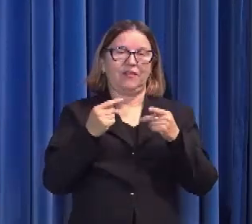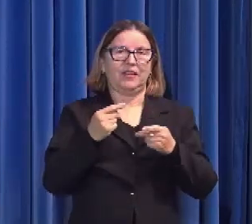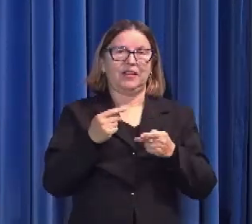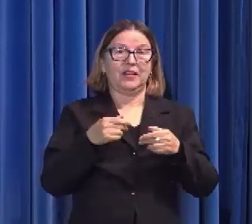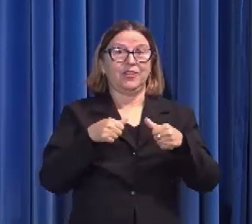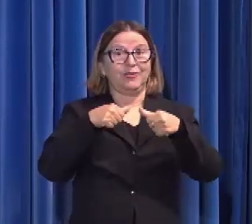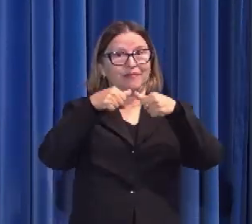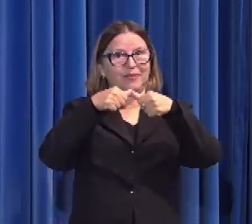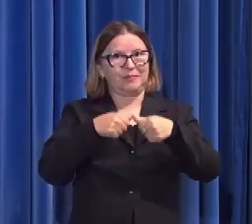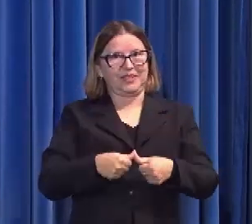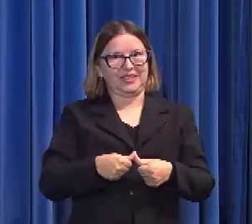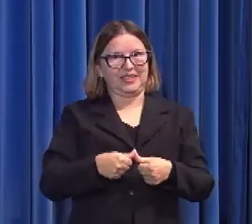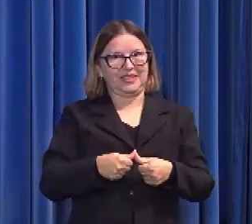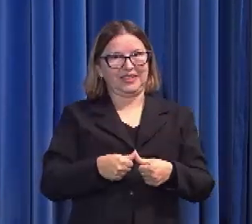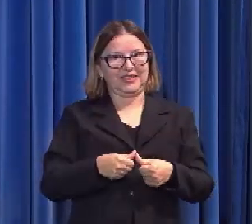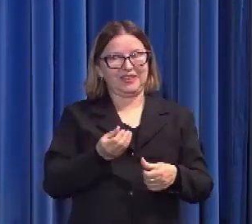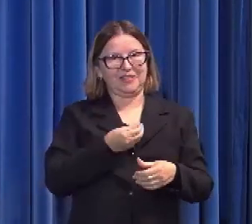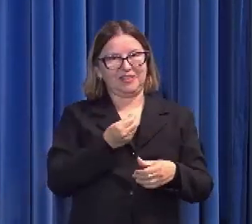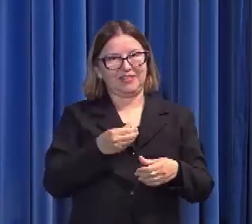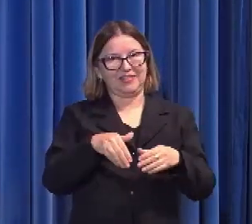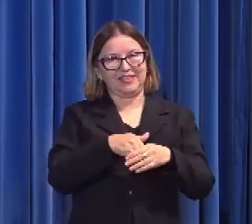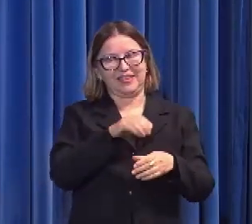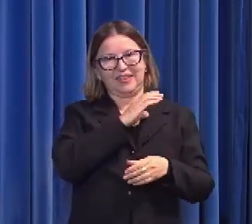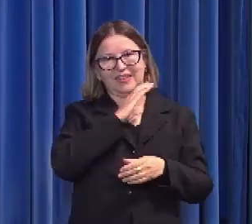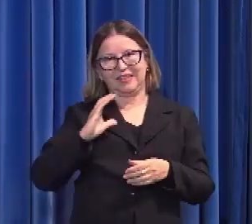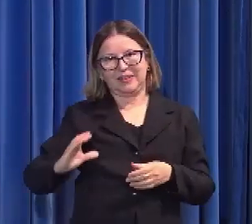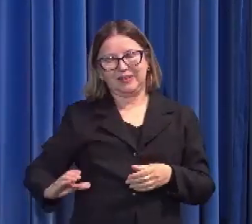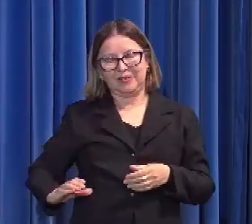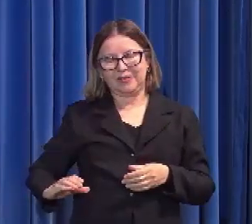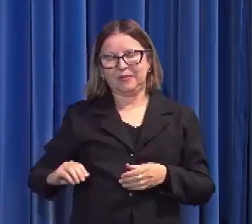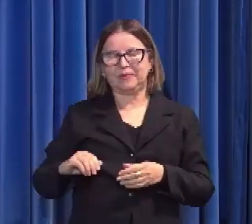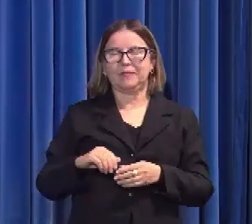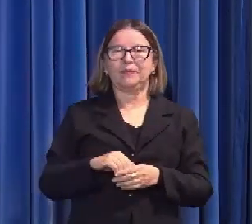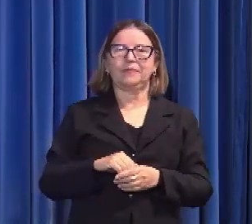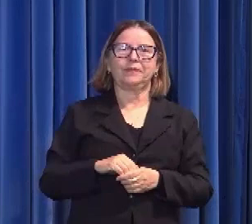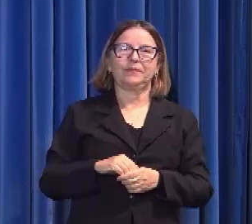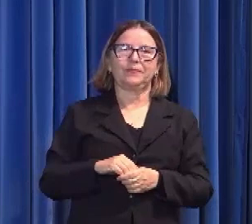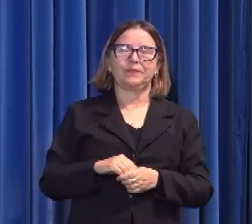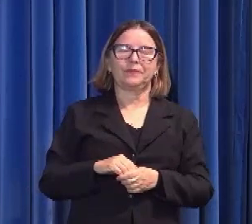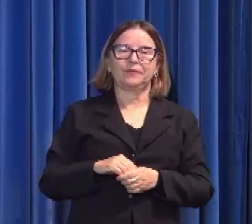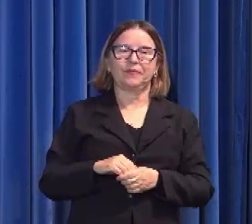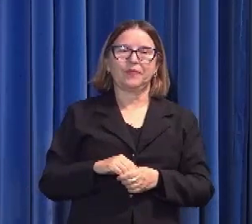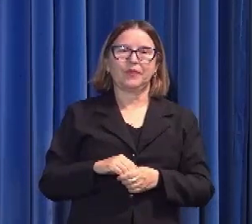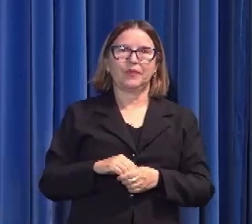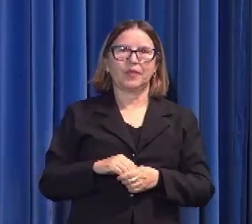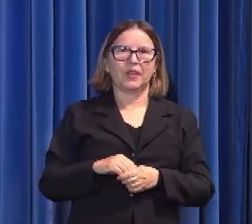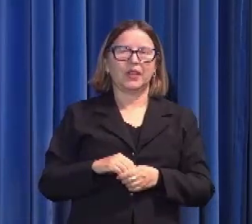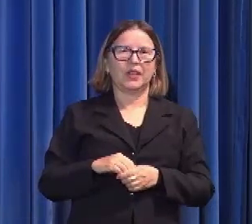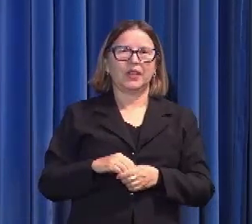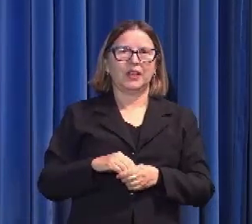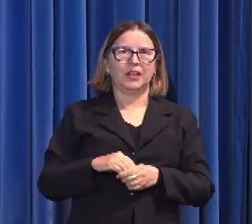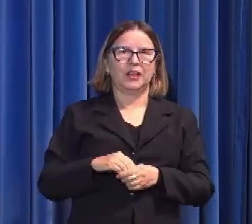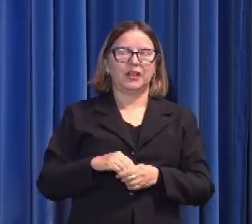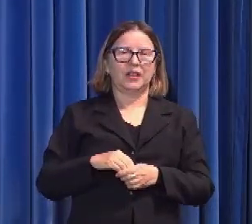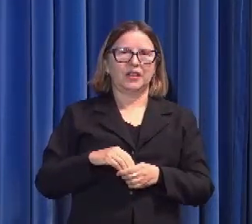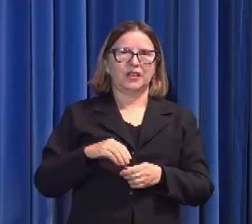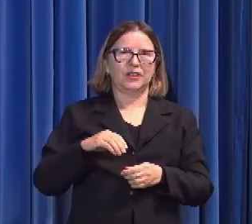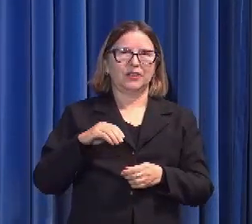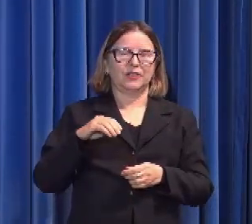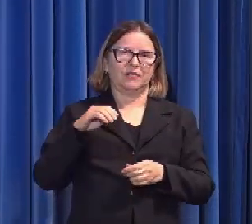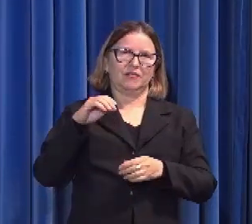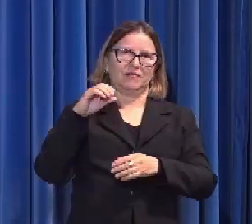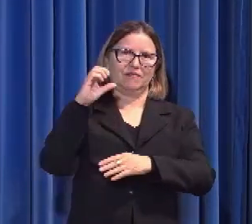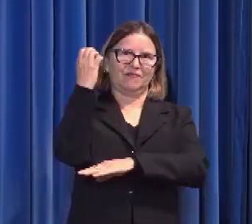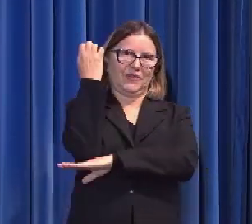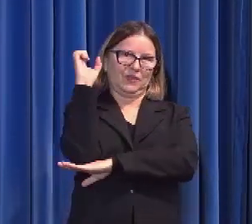Cristo e a nossa posição no Jardim do Éden era de comunhão